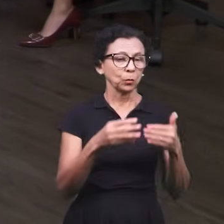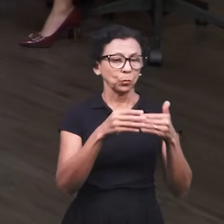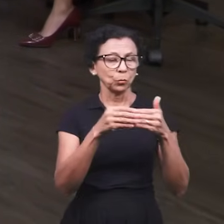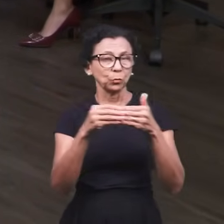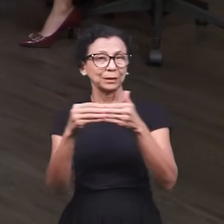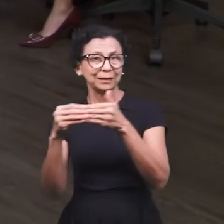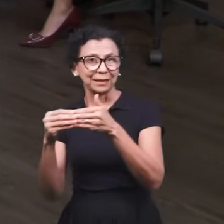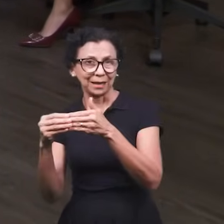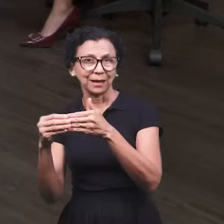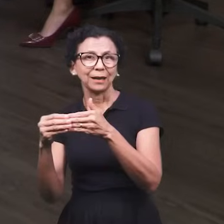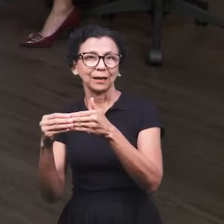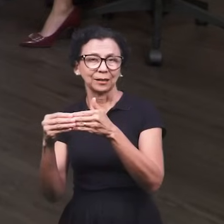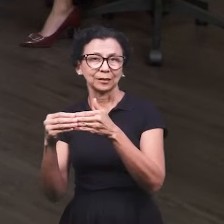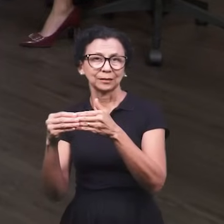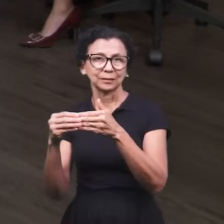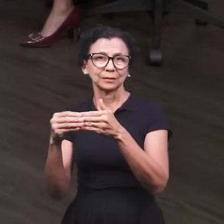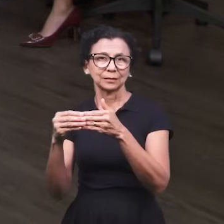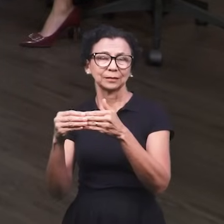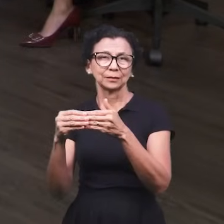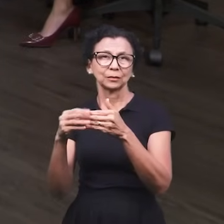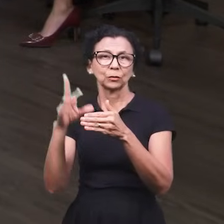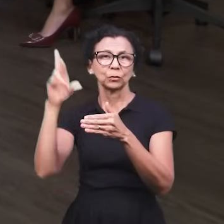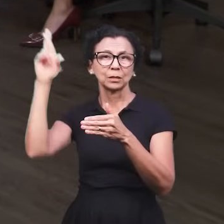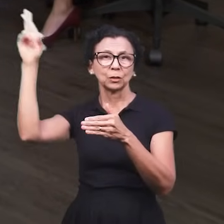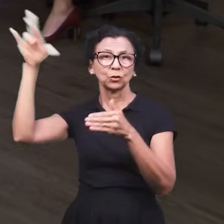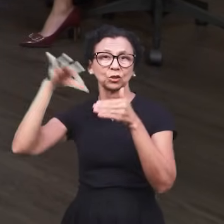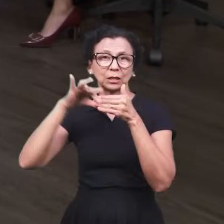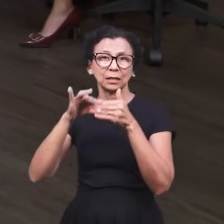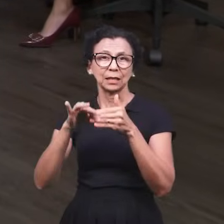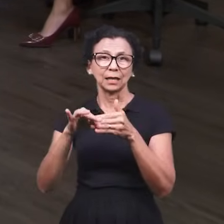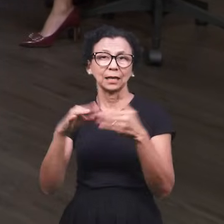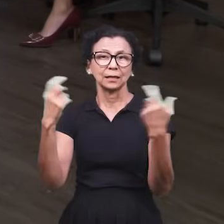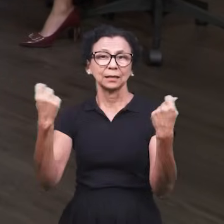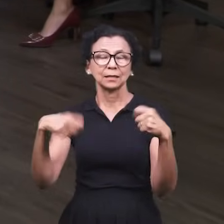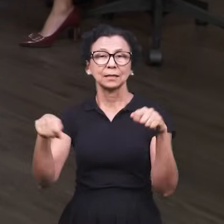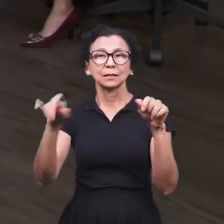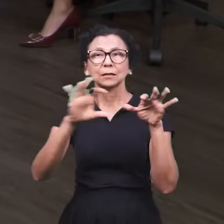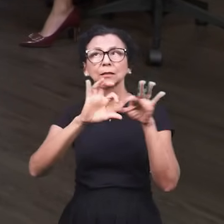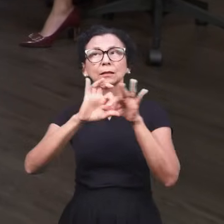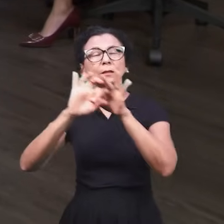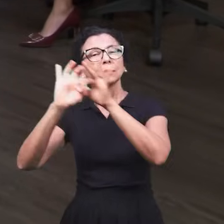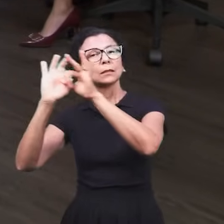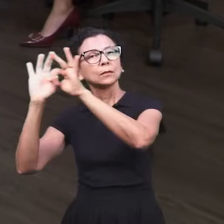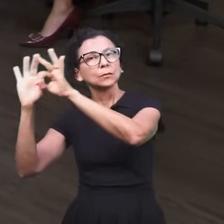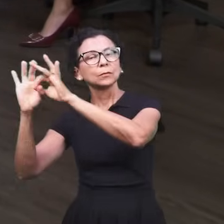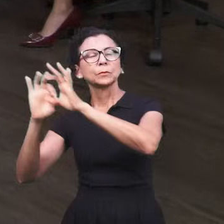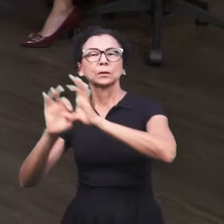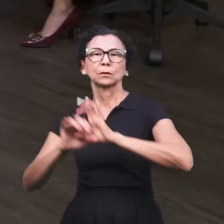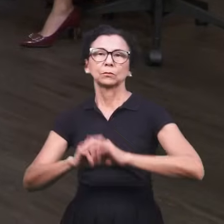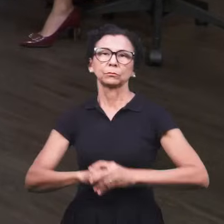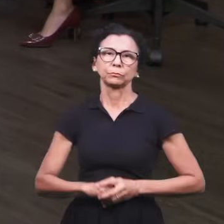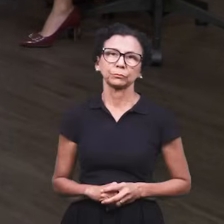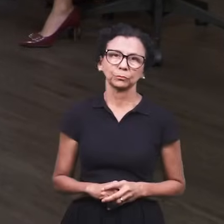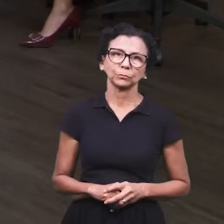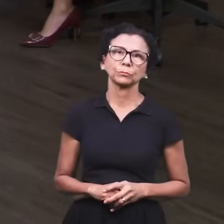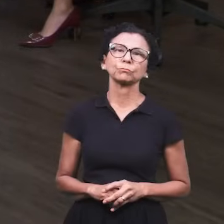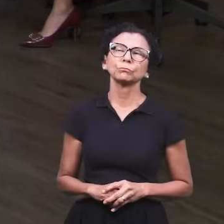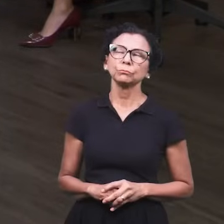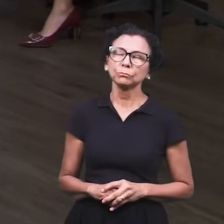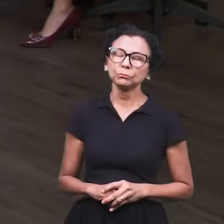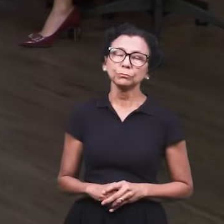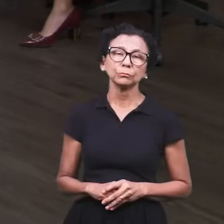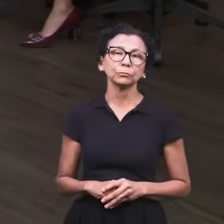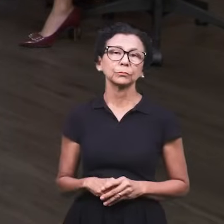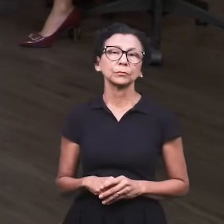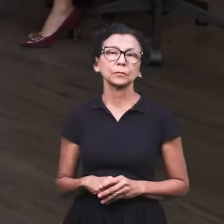ser guiado por Deus, precisa estar em comunhão. E a comunhão você obtém como? Usando esses